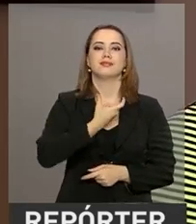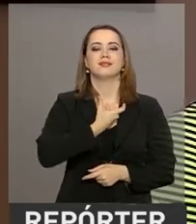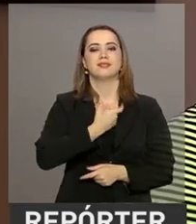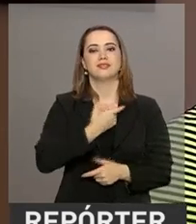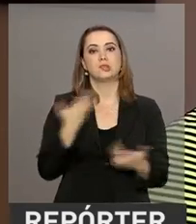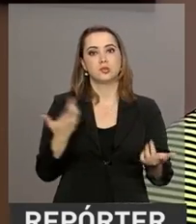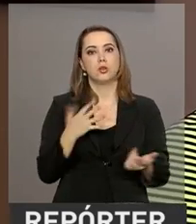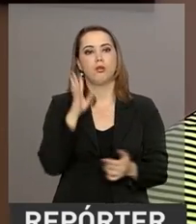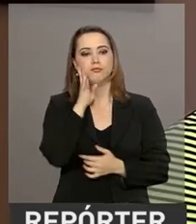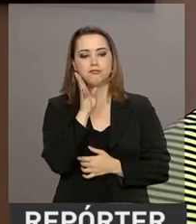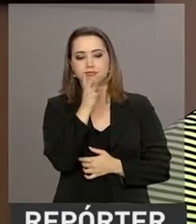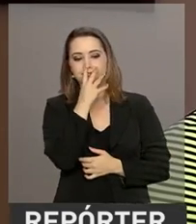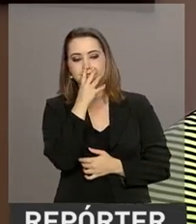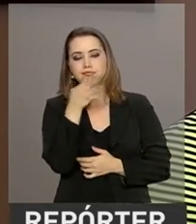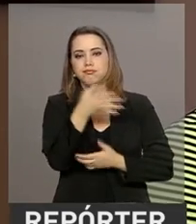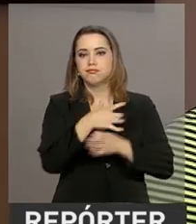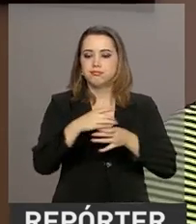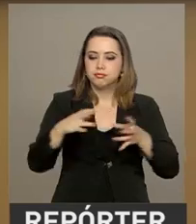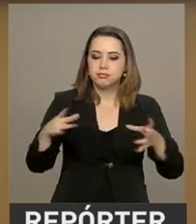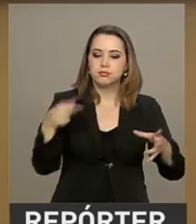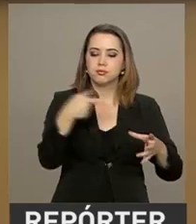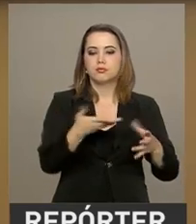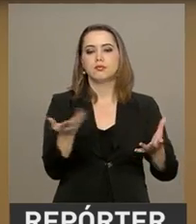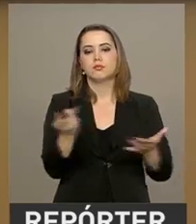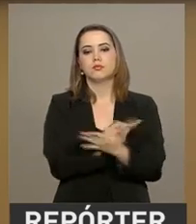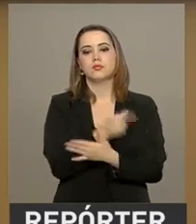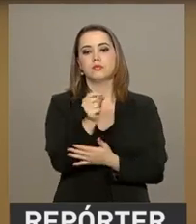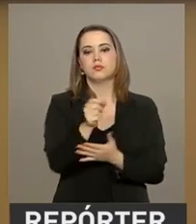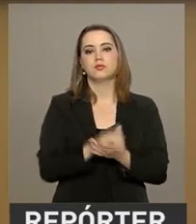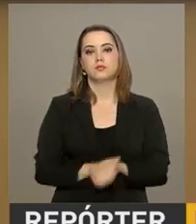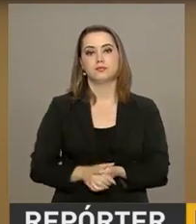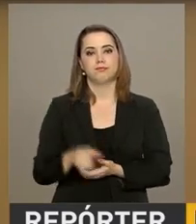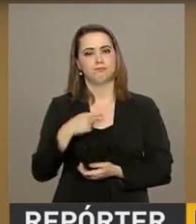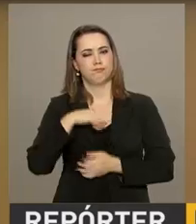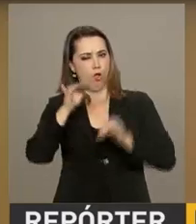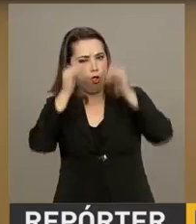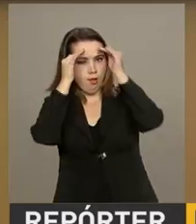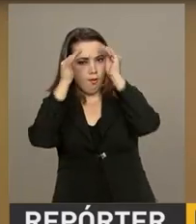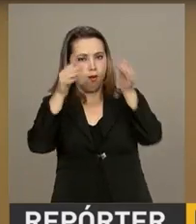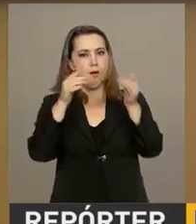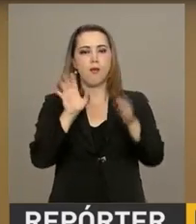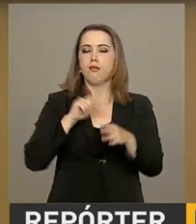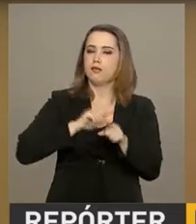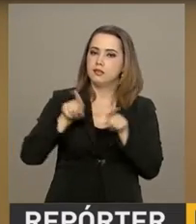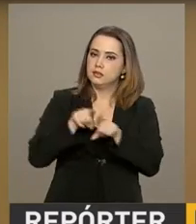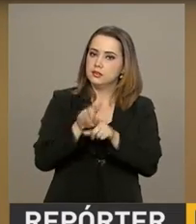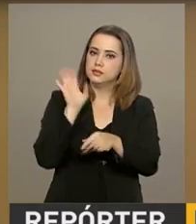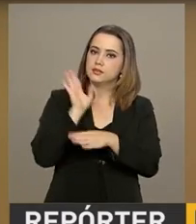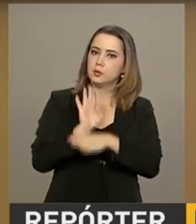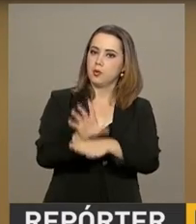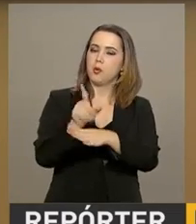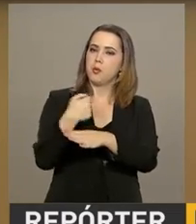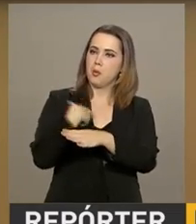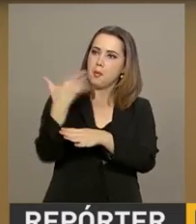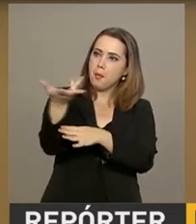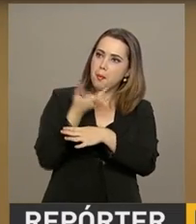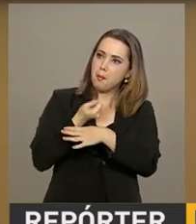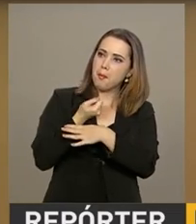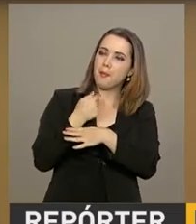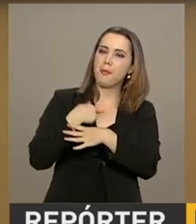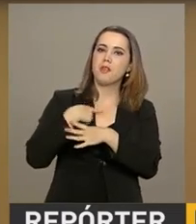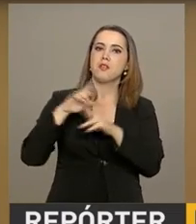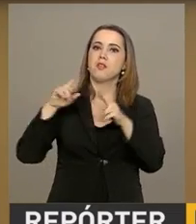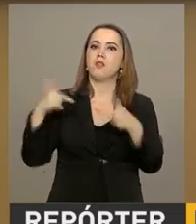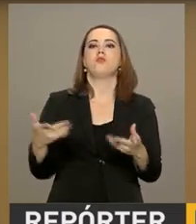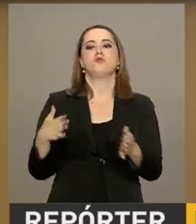a grandeza que isso se tornou, né? Além da parte da honra, o apoio que eu recebi foi muito importante. Eu falo que foi um divisor